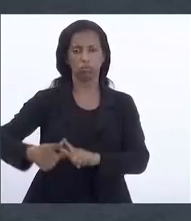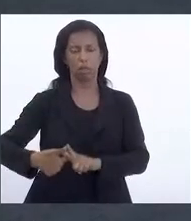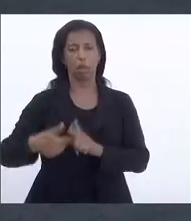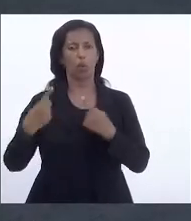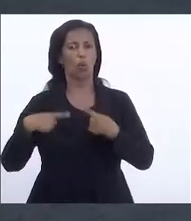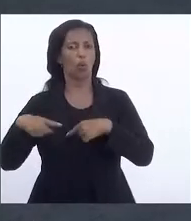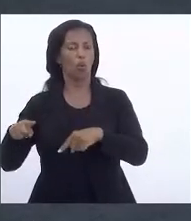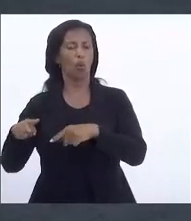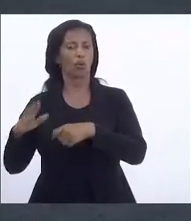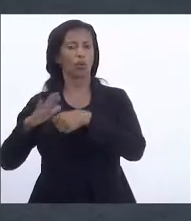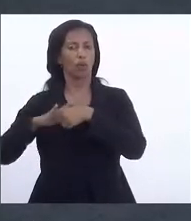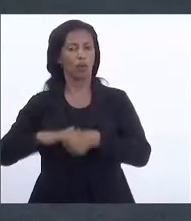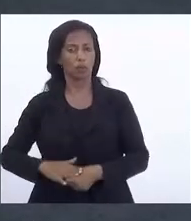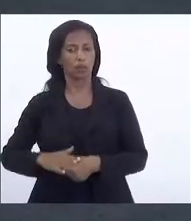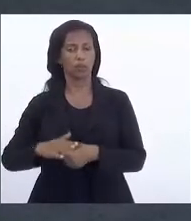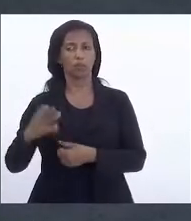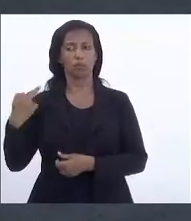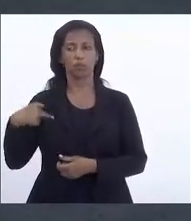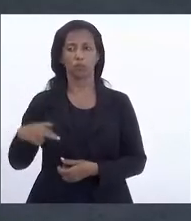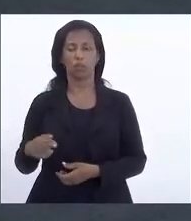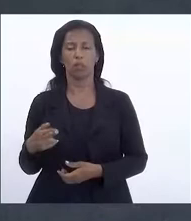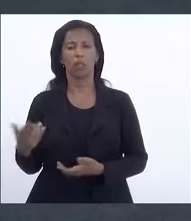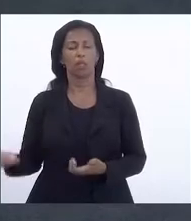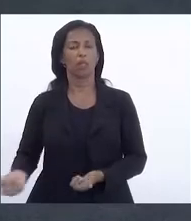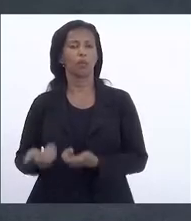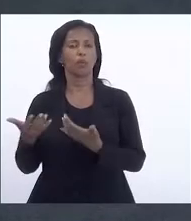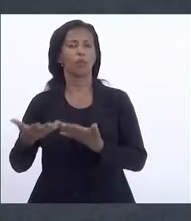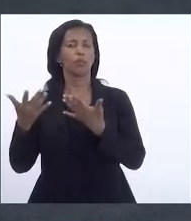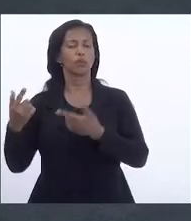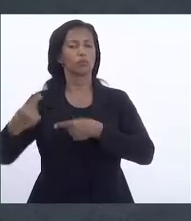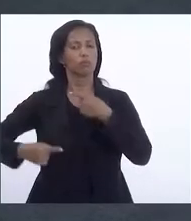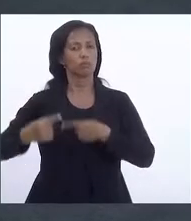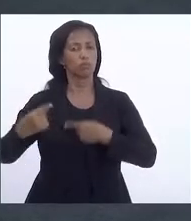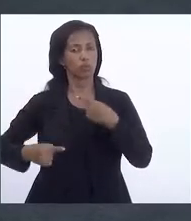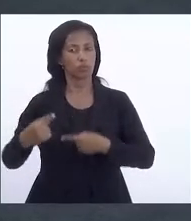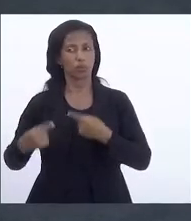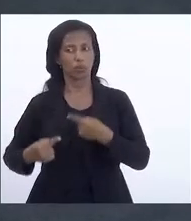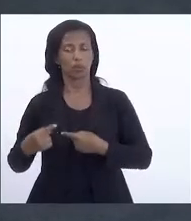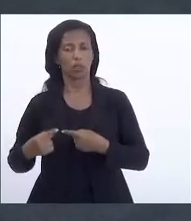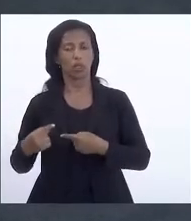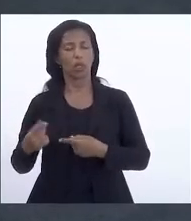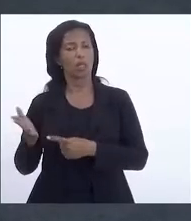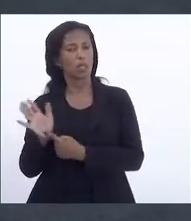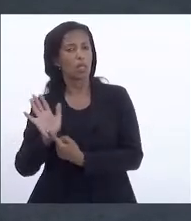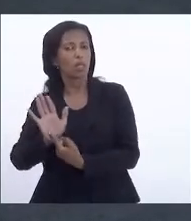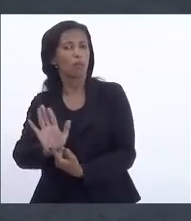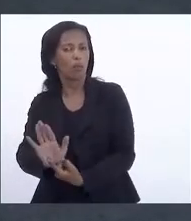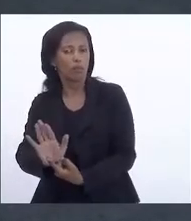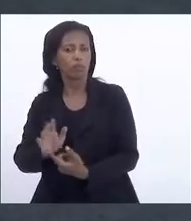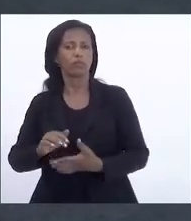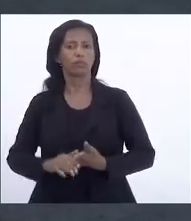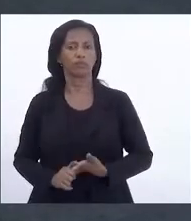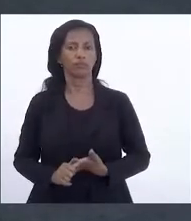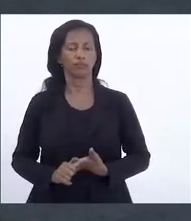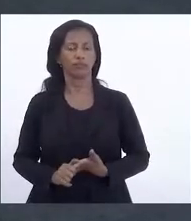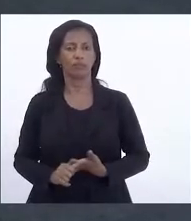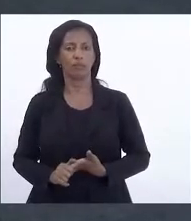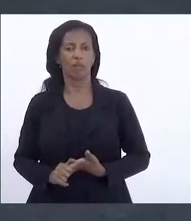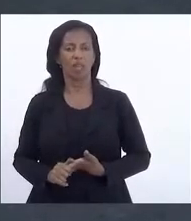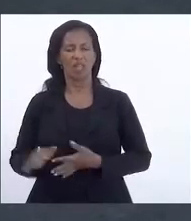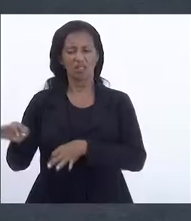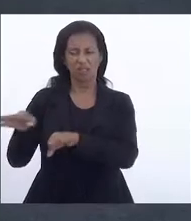combate ao racismo religioso e promoção de políticas públicas que vive que visem erradicar essa cruel